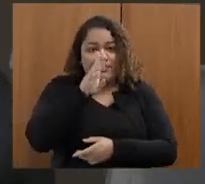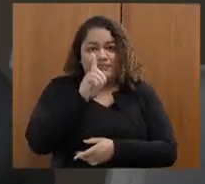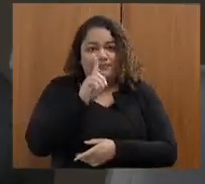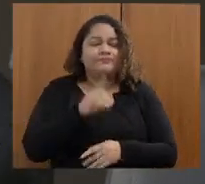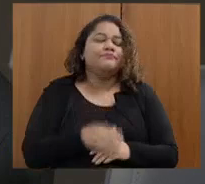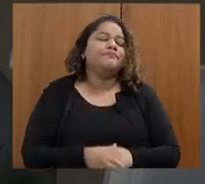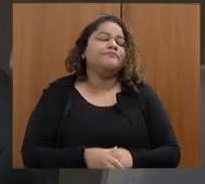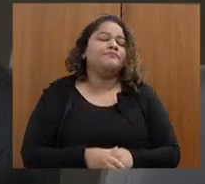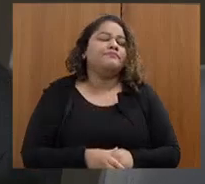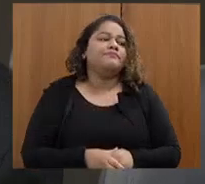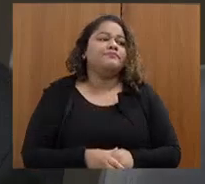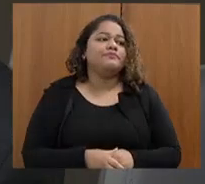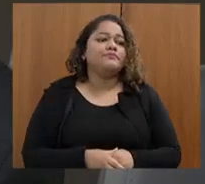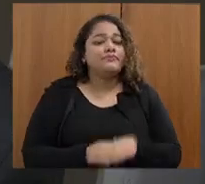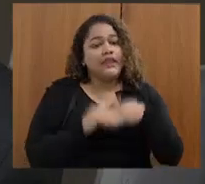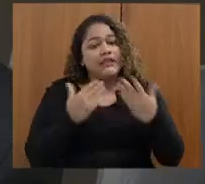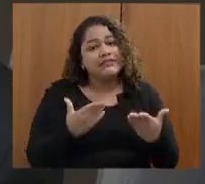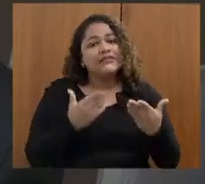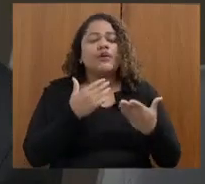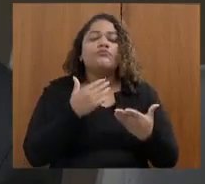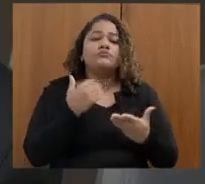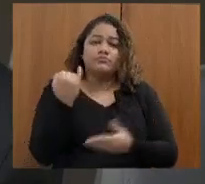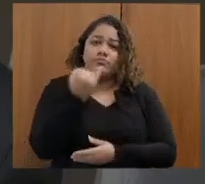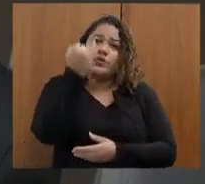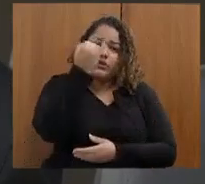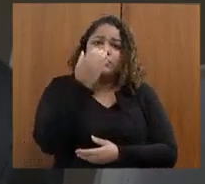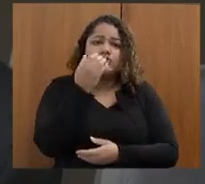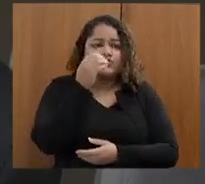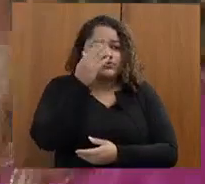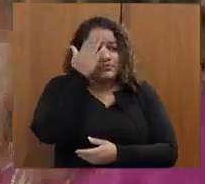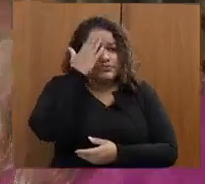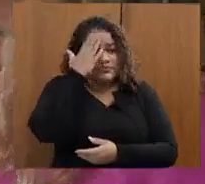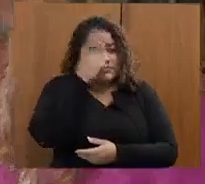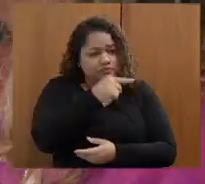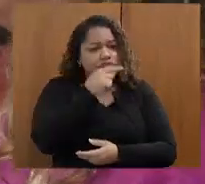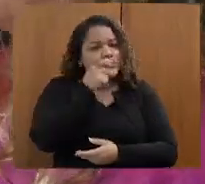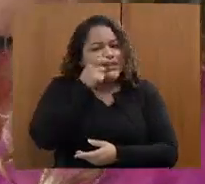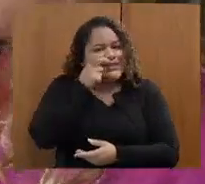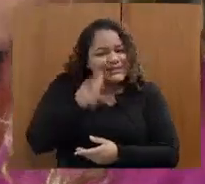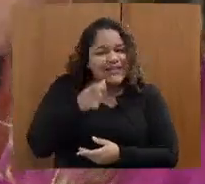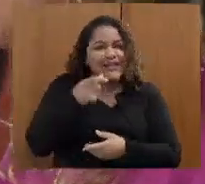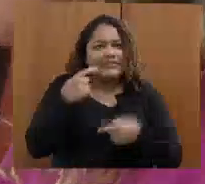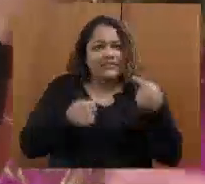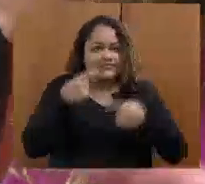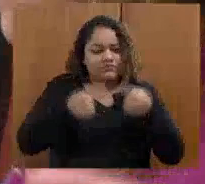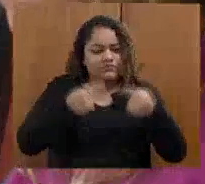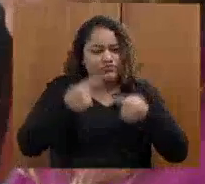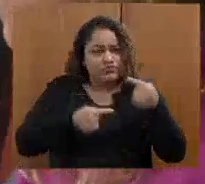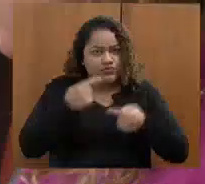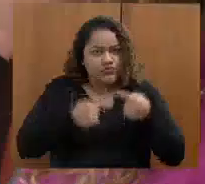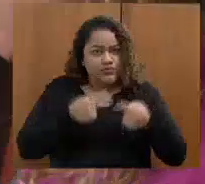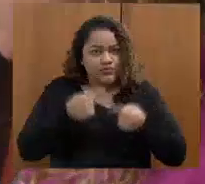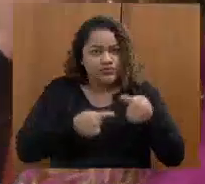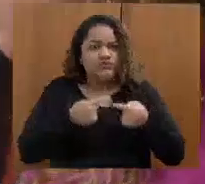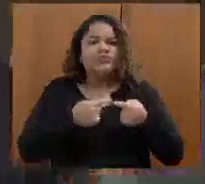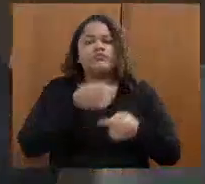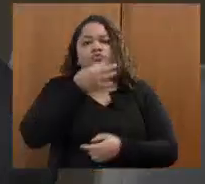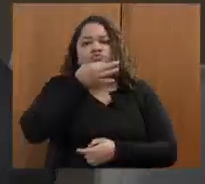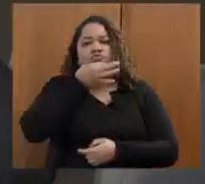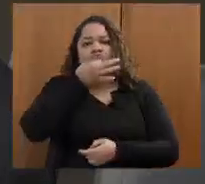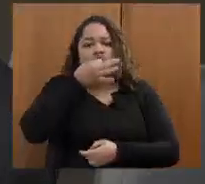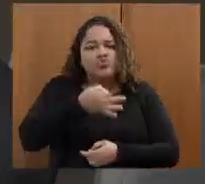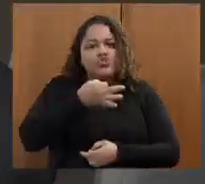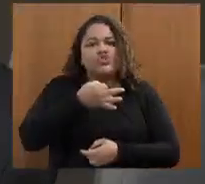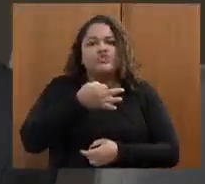é importante saber que o Senhor tem interesse em fazer essa discussão sugiro Denise